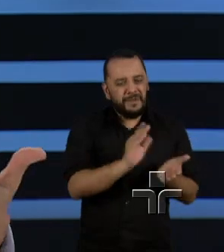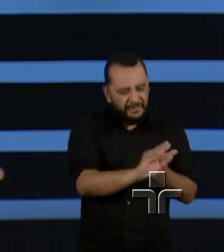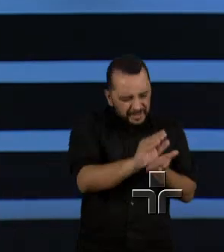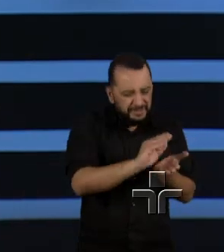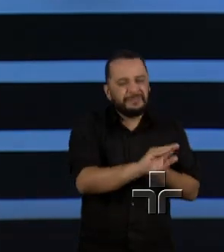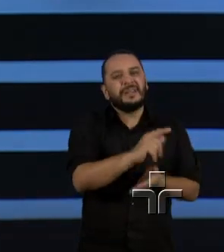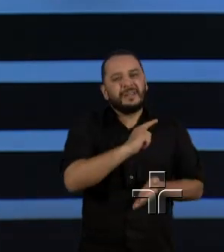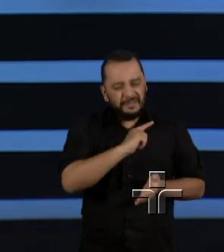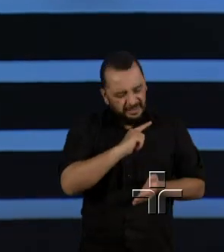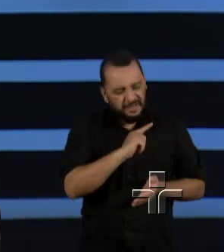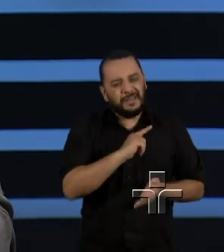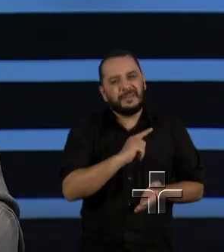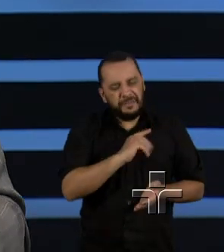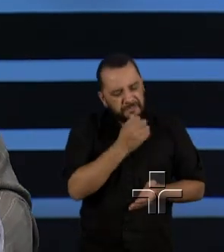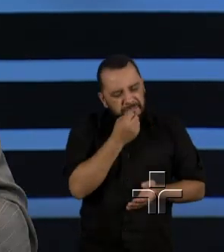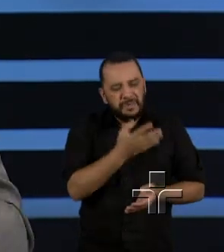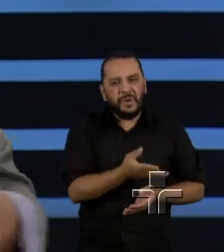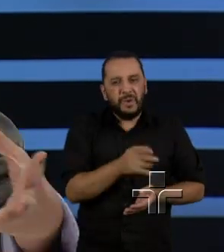ali